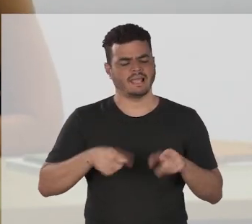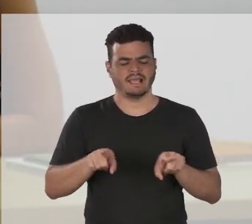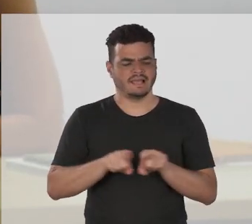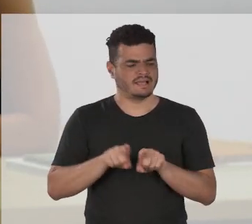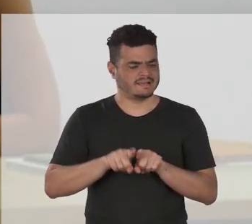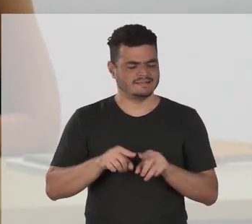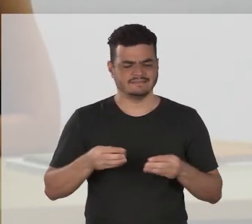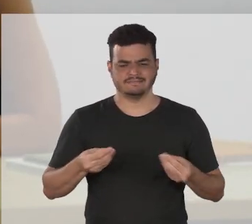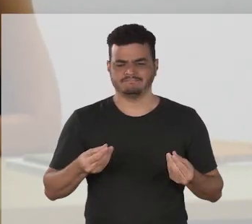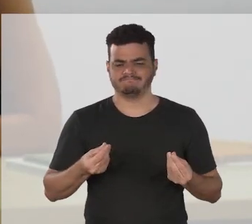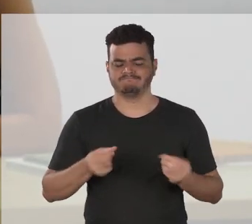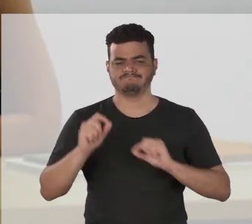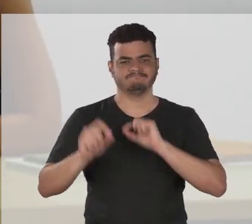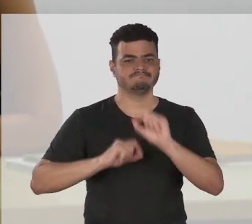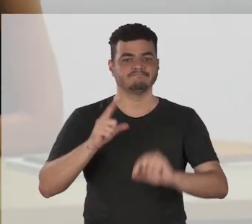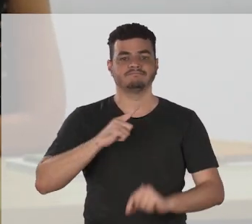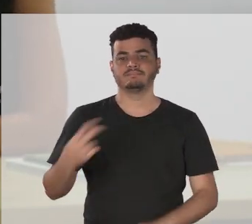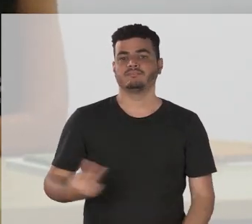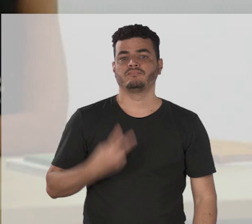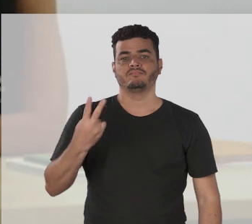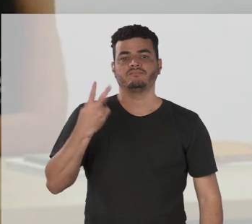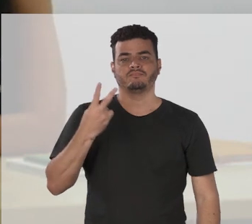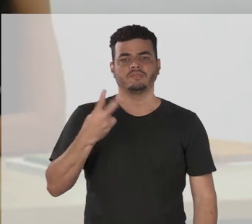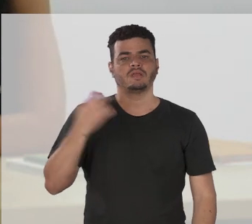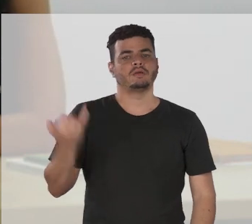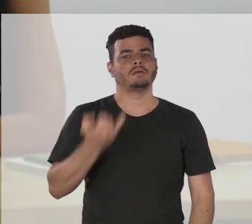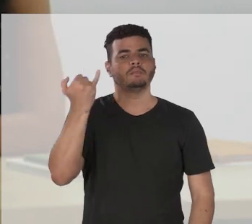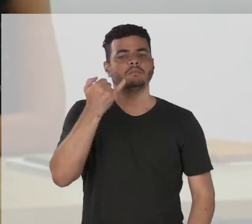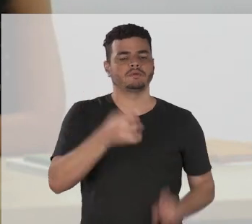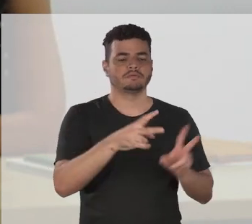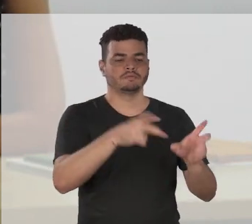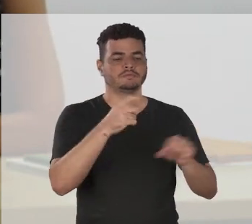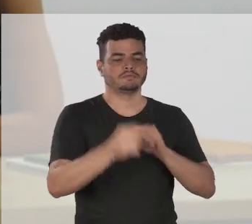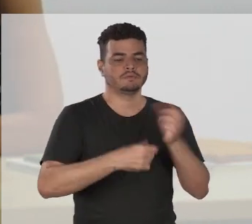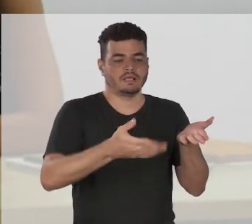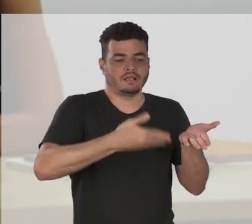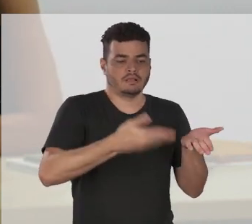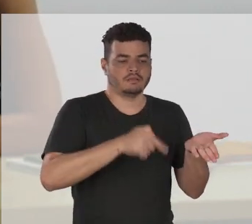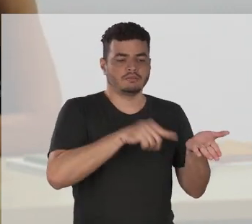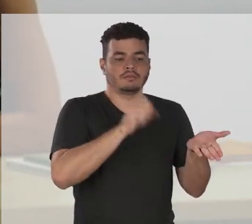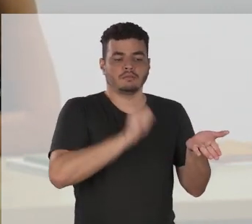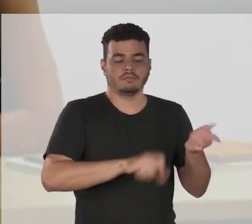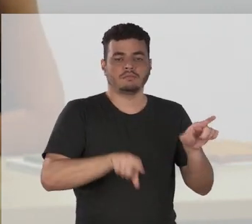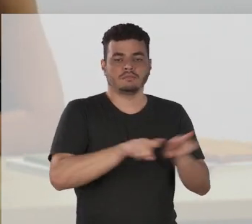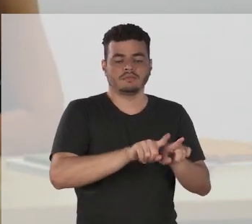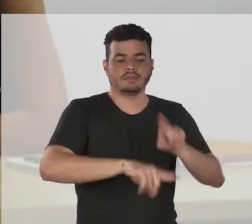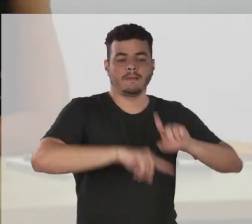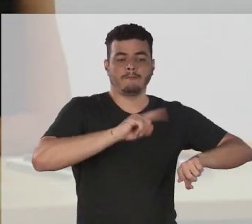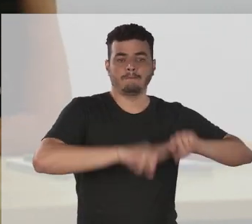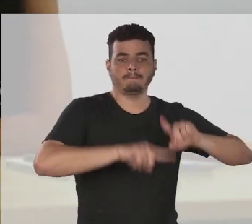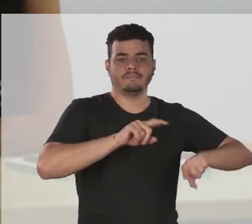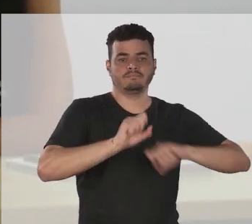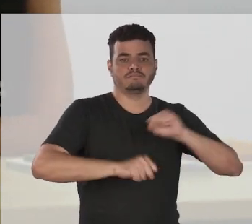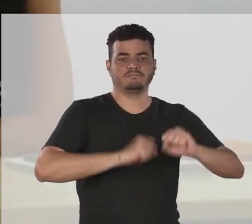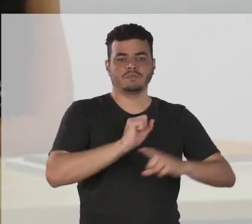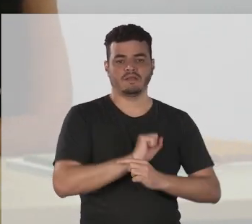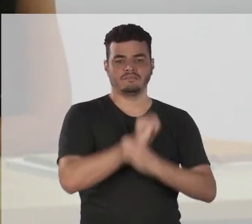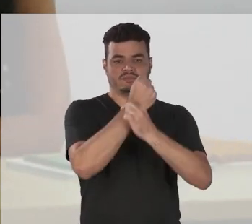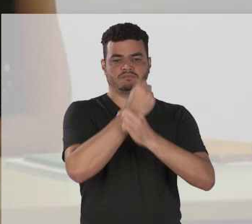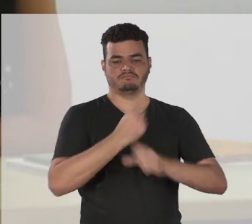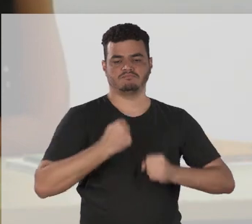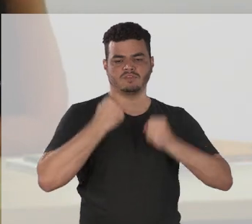é também muito significativo ver como o livro também pode ser esse sim, um objeto de resistência,